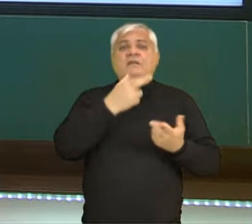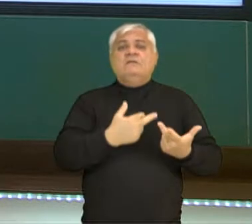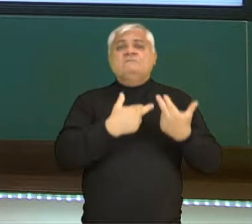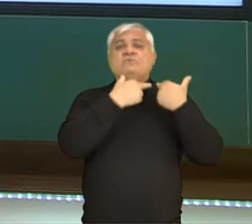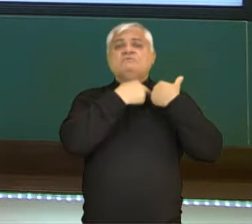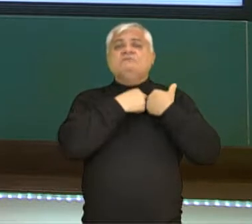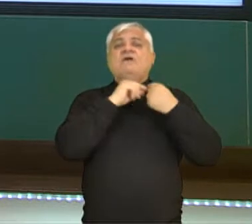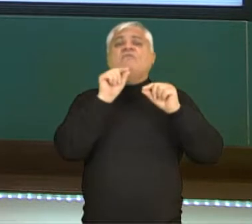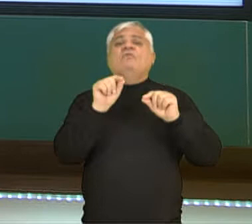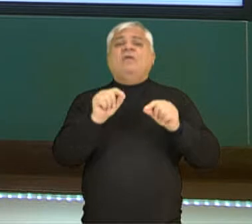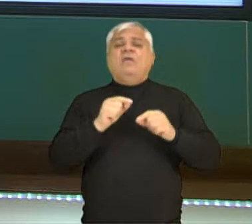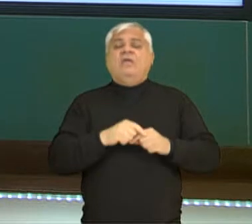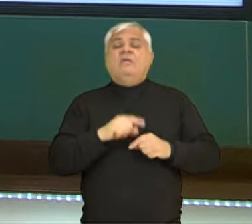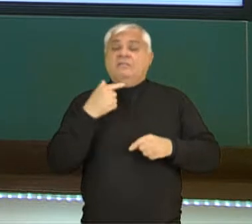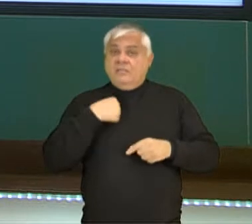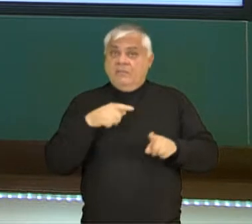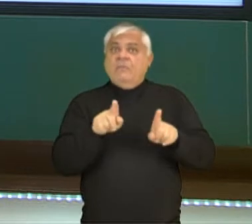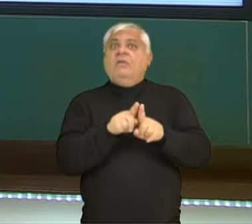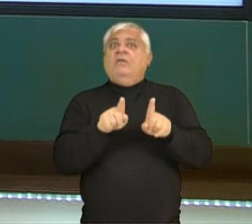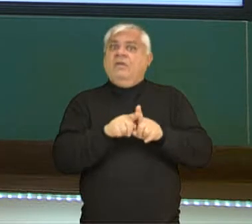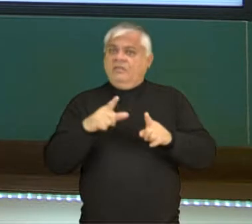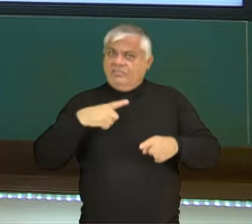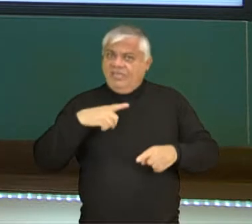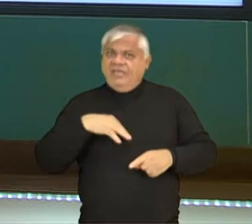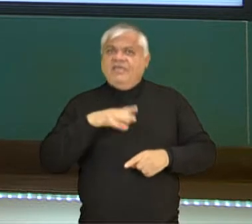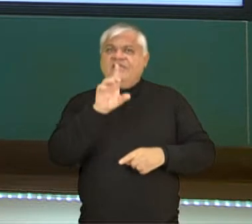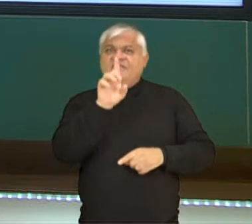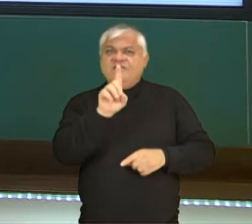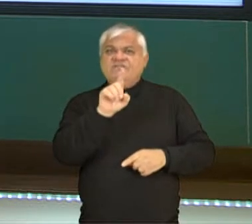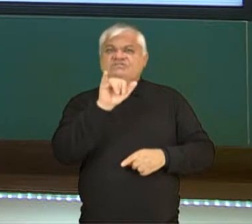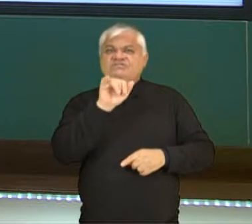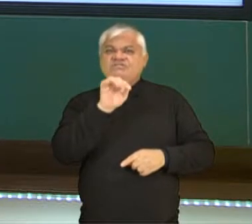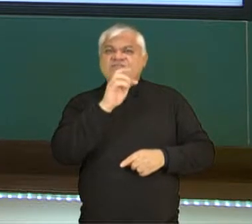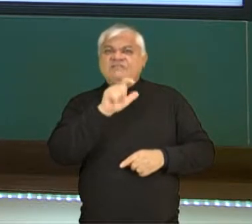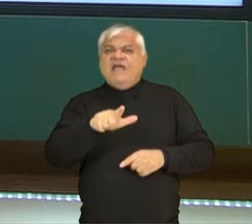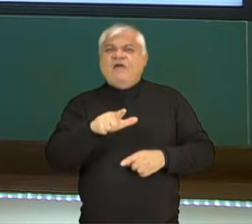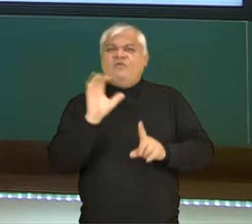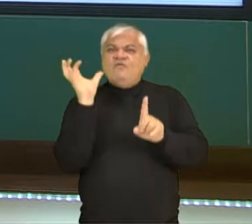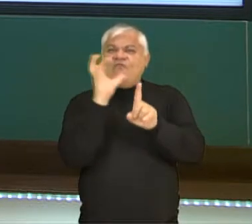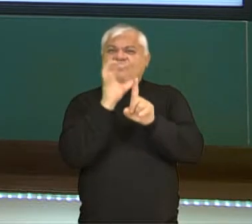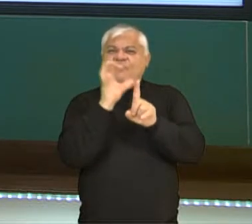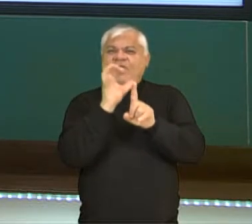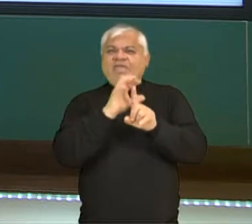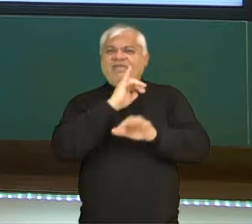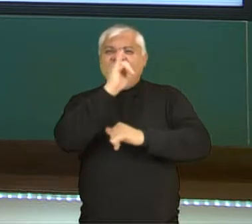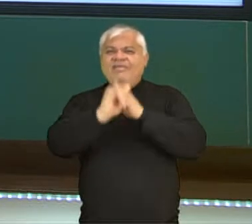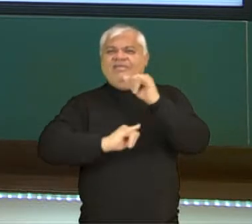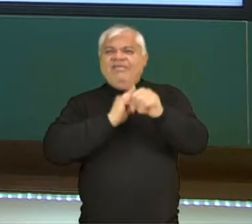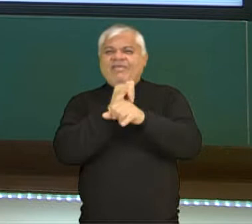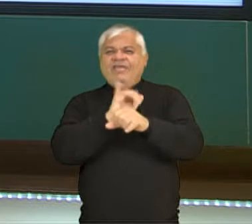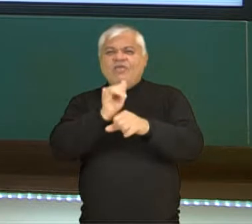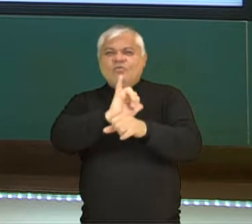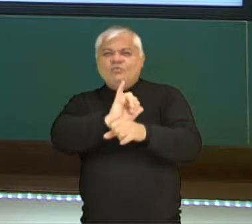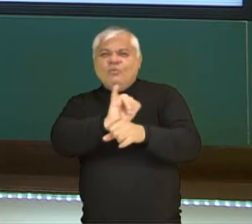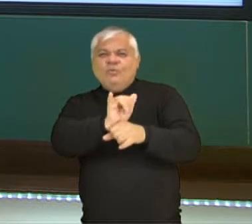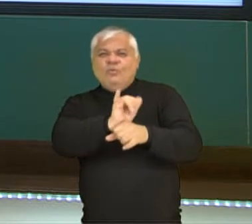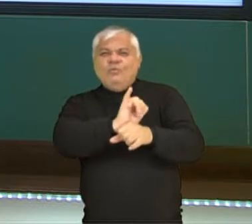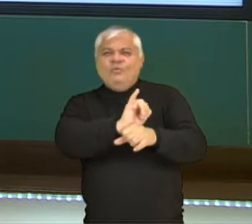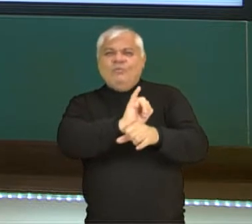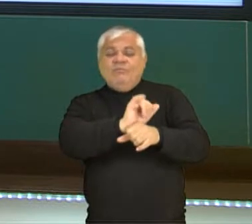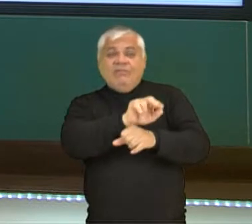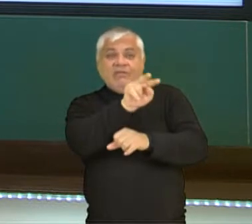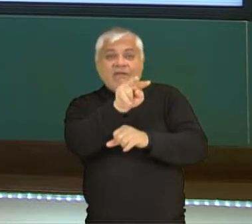legal, digital influencer, né? Essa palavra que está tão na moda, né? O acesso aí à internet criou aí os